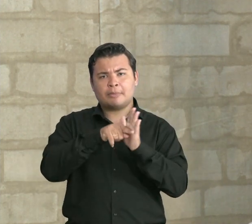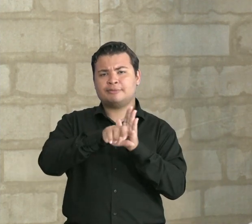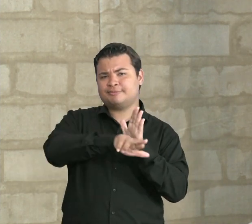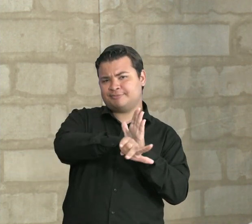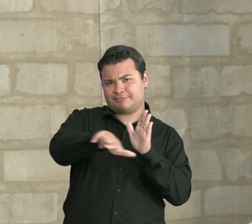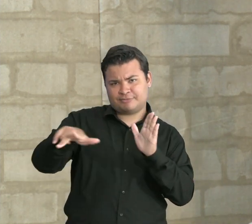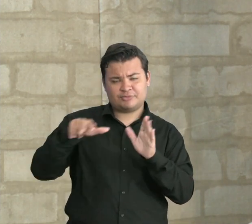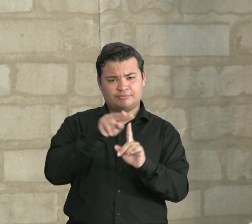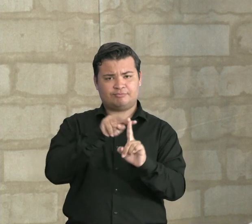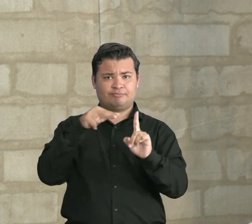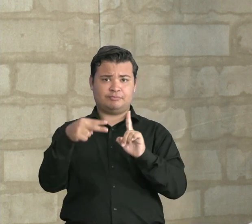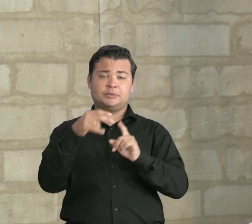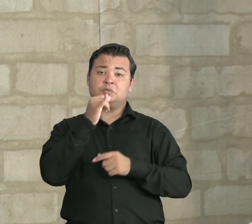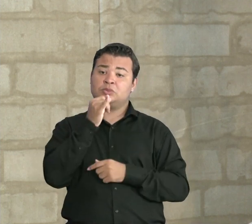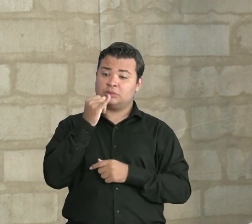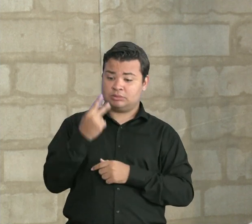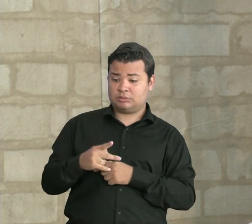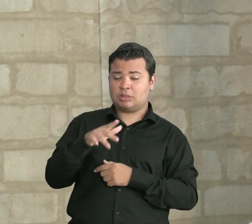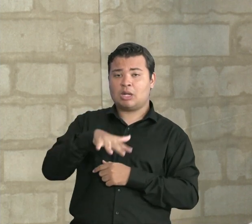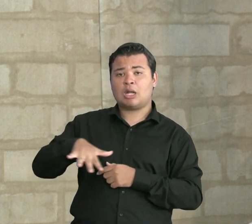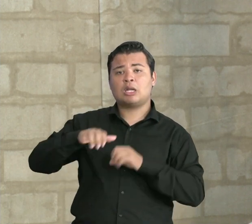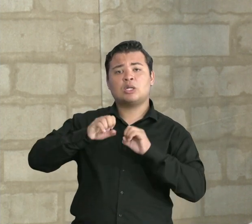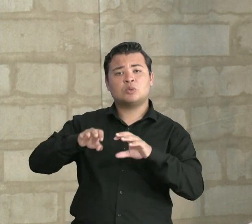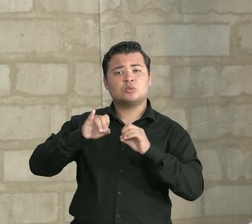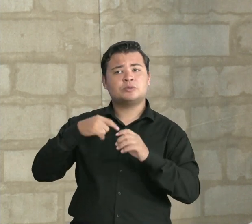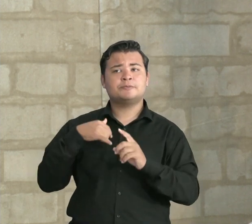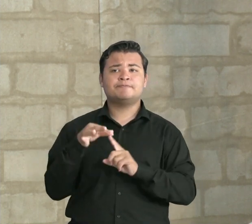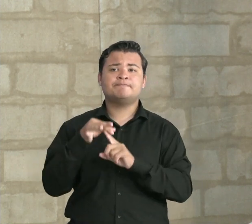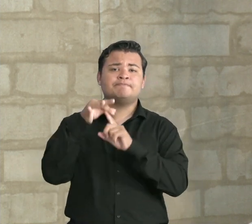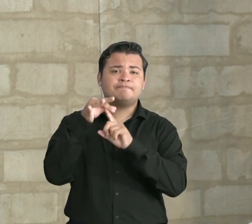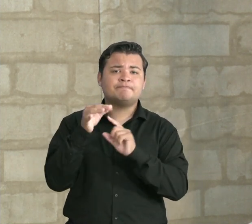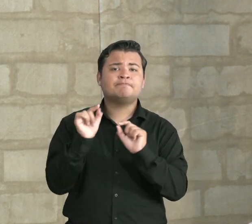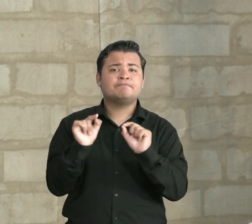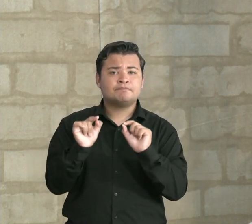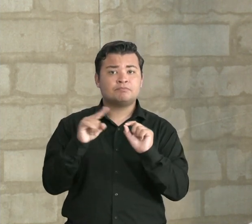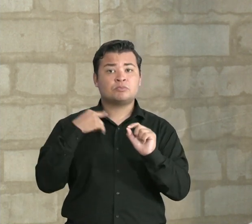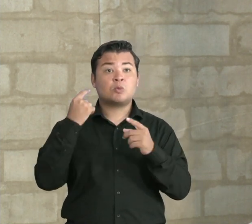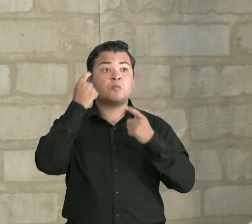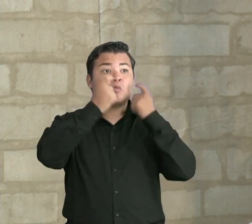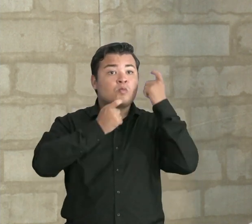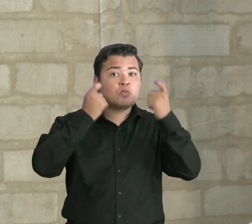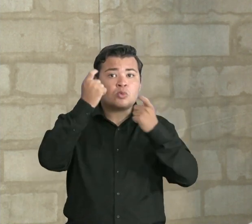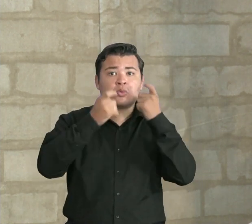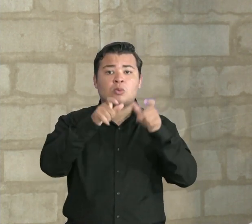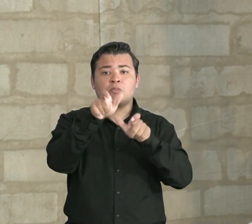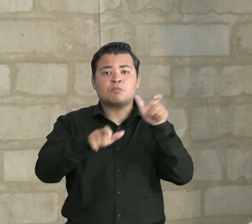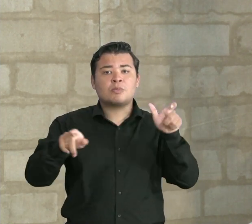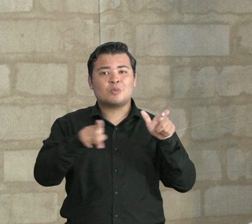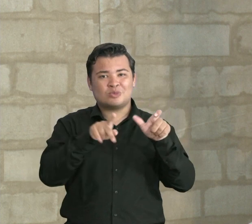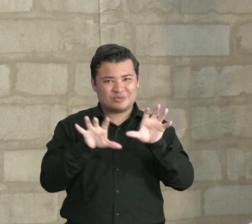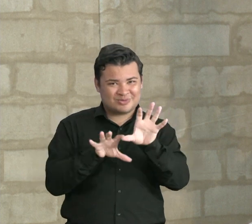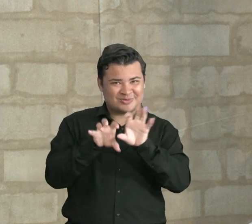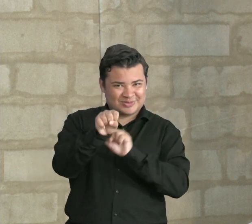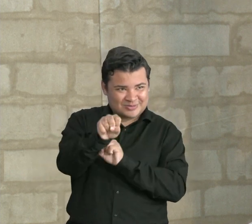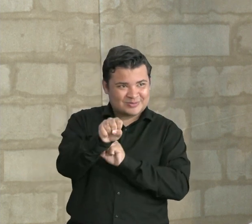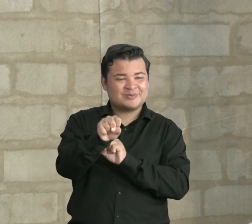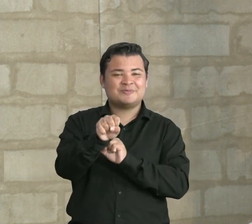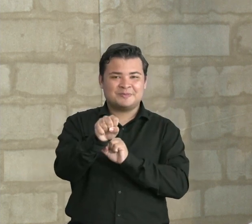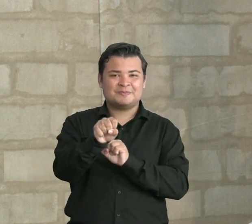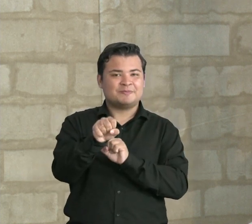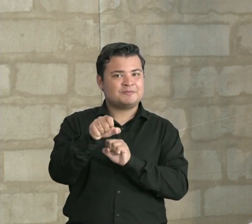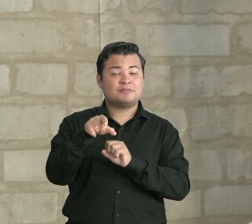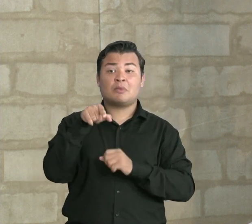nós, no campo da educação, eu destacaria a nossa preocupação com a formação de professores, que